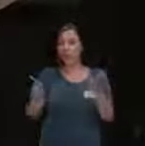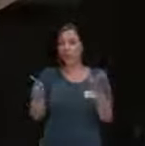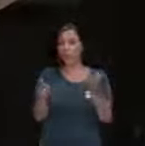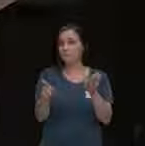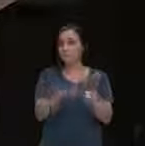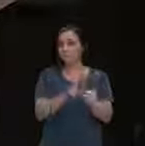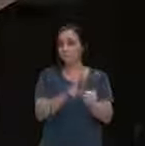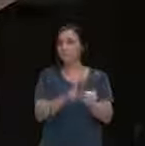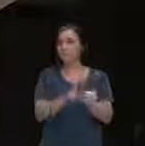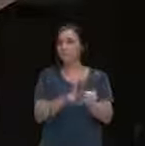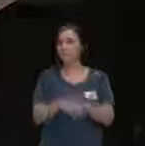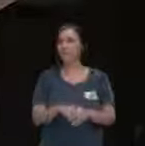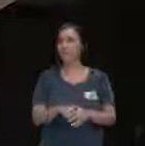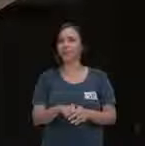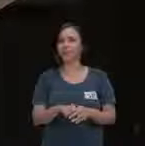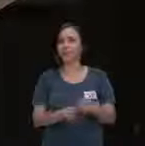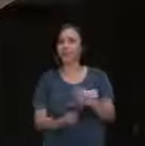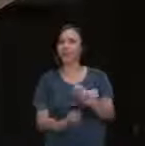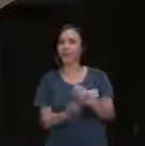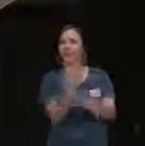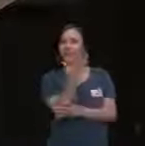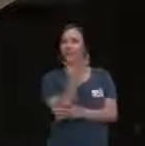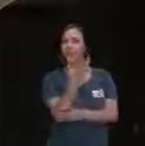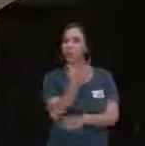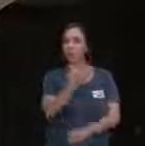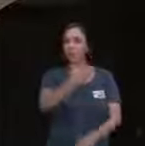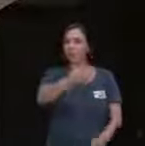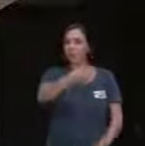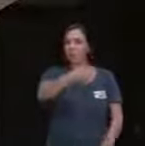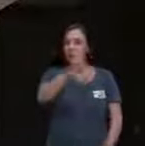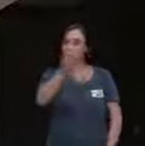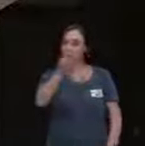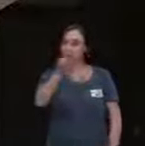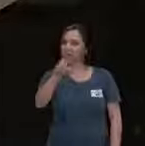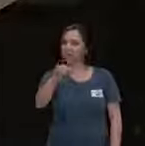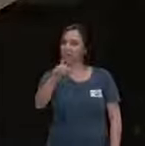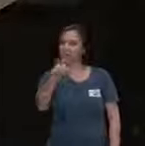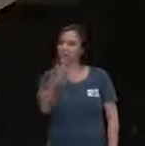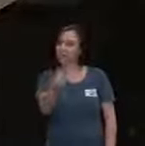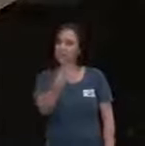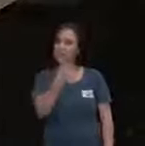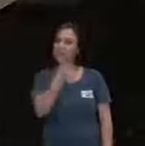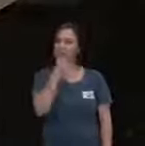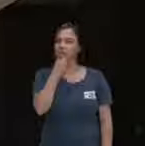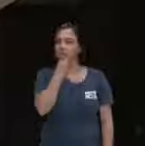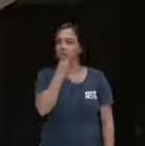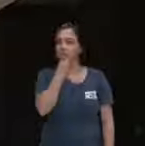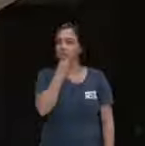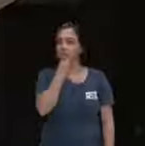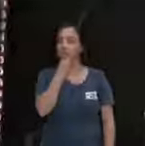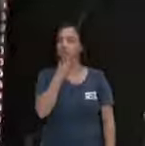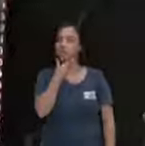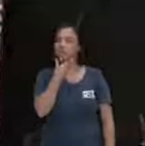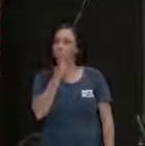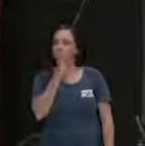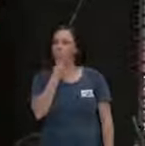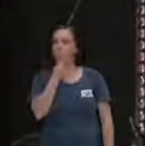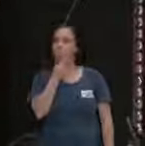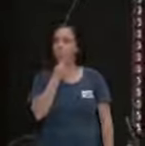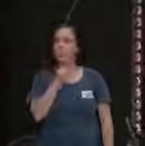e foi inventada em 1996 pelo inglês John harrington Oi